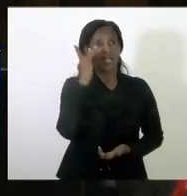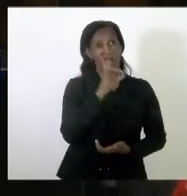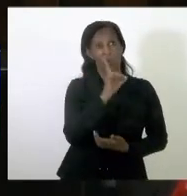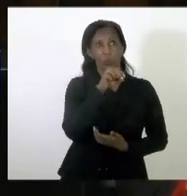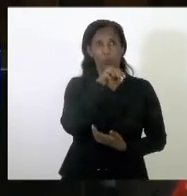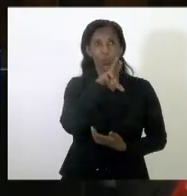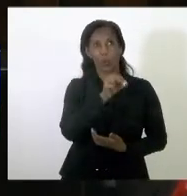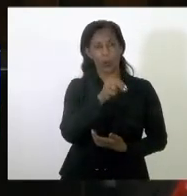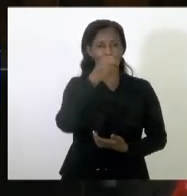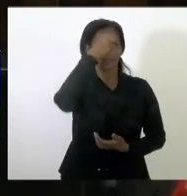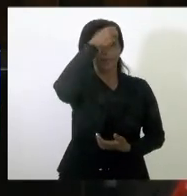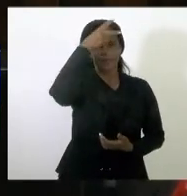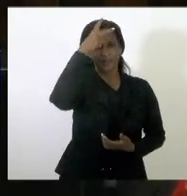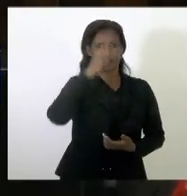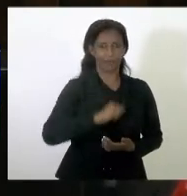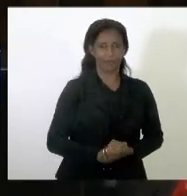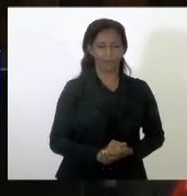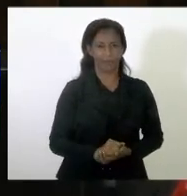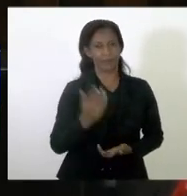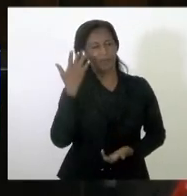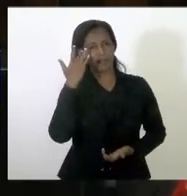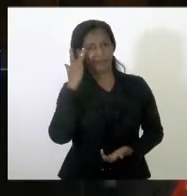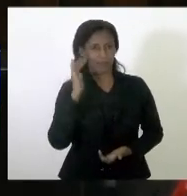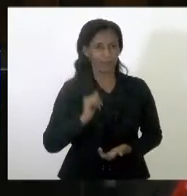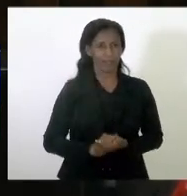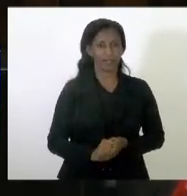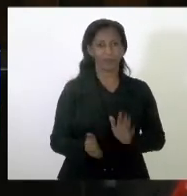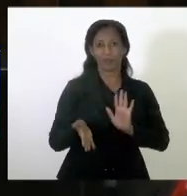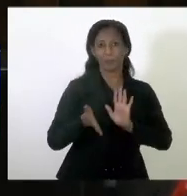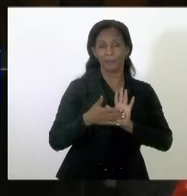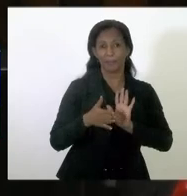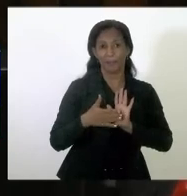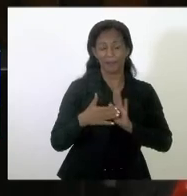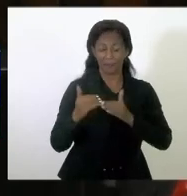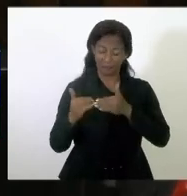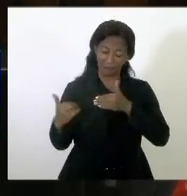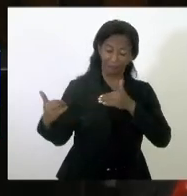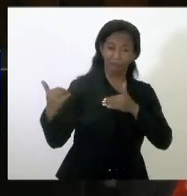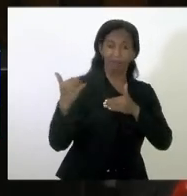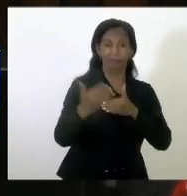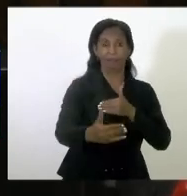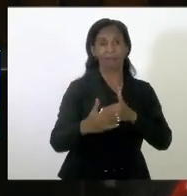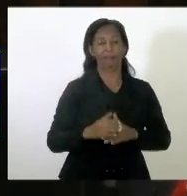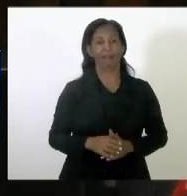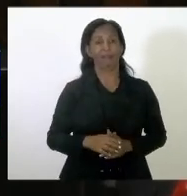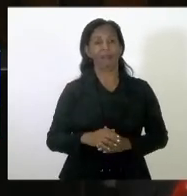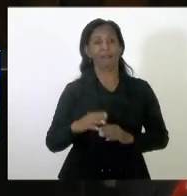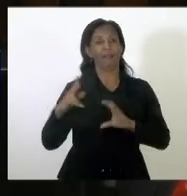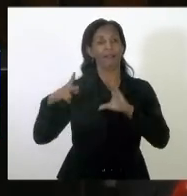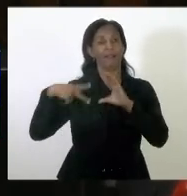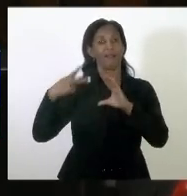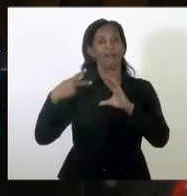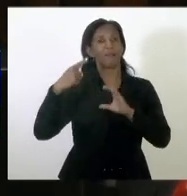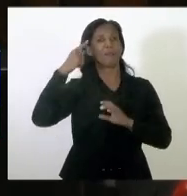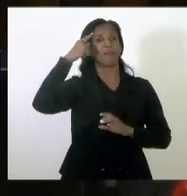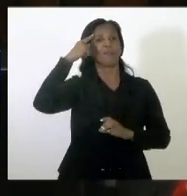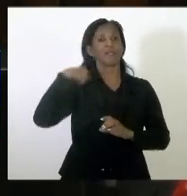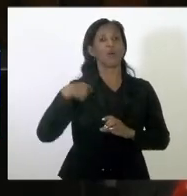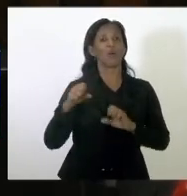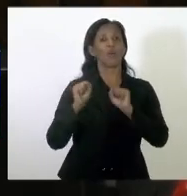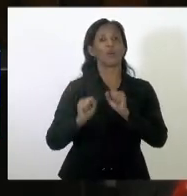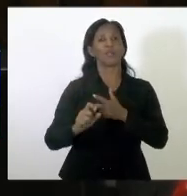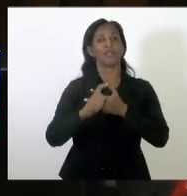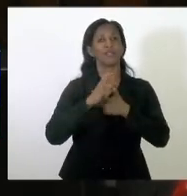da prefeitura e que acham que o seu mandato extrapola a Câmara Municipal, acham que são os donos do Poder